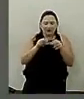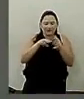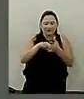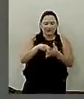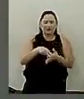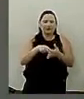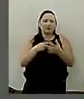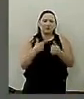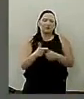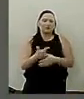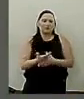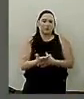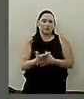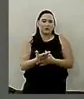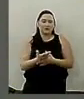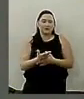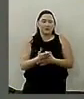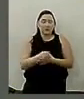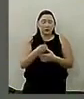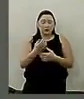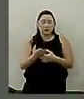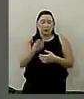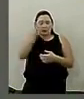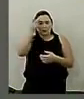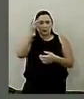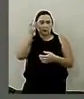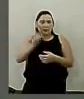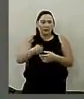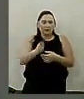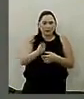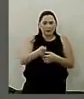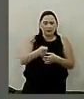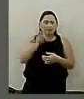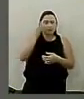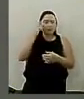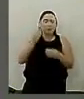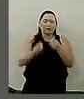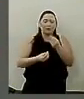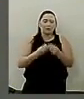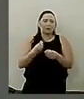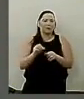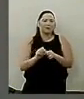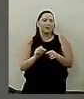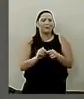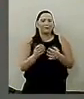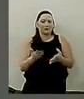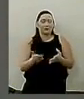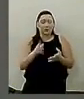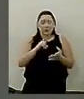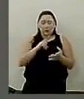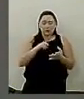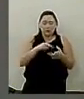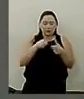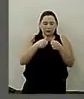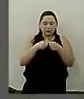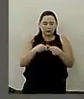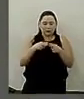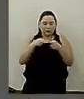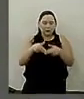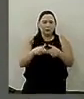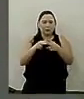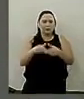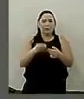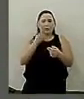estavam dominando, e aqueles pescadores experientes já não sabiam mais o que fazer para manter o casco